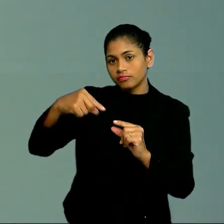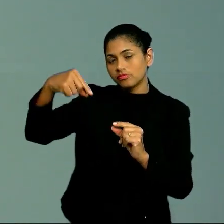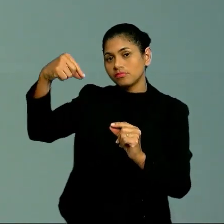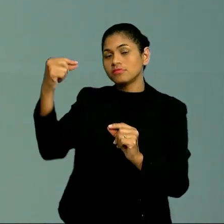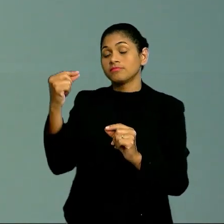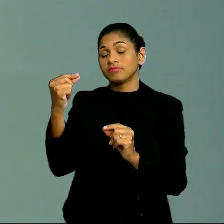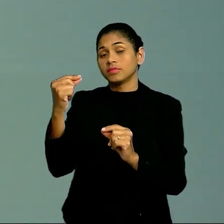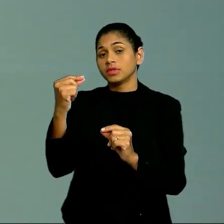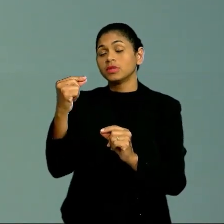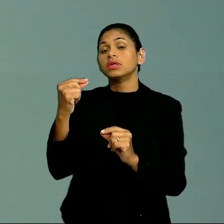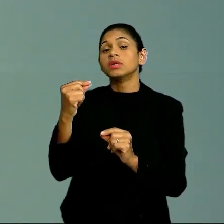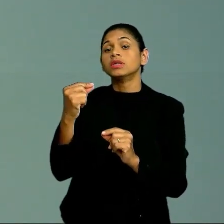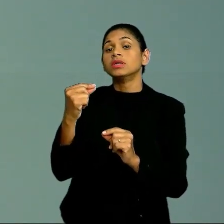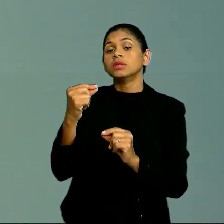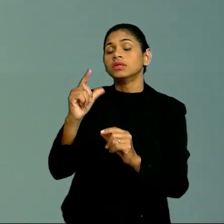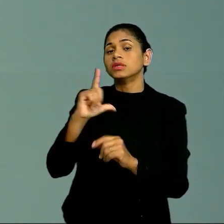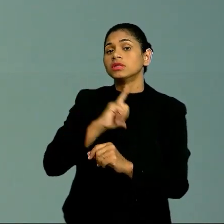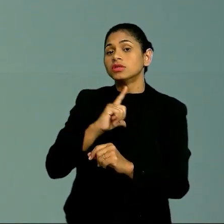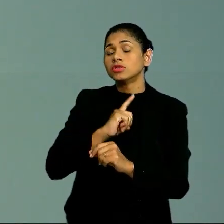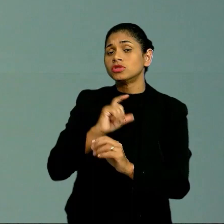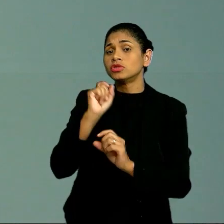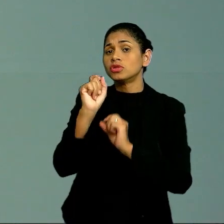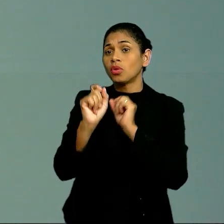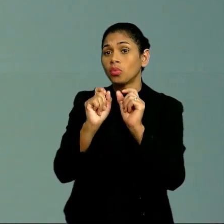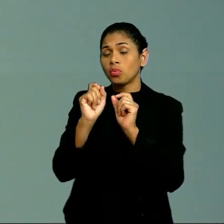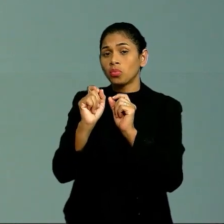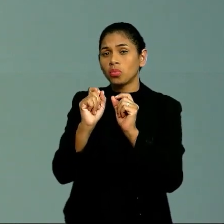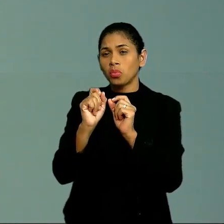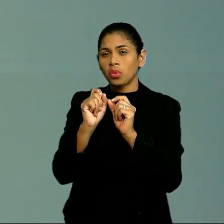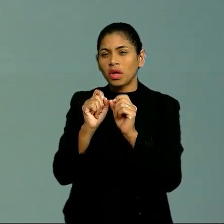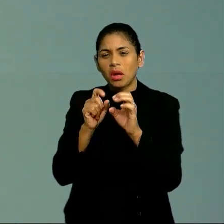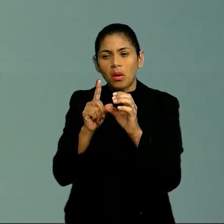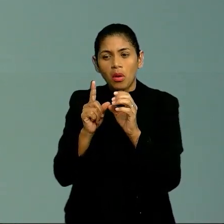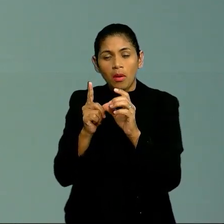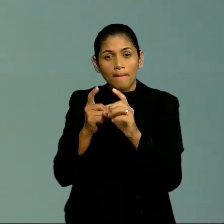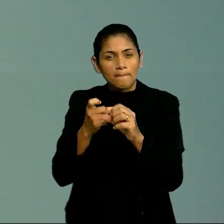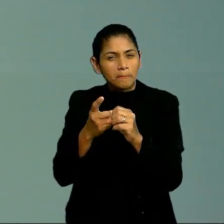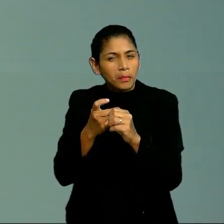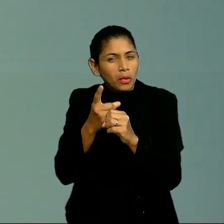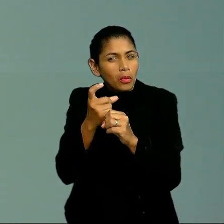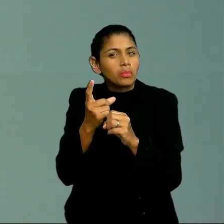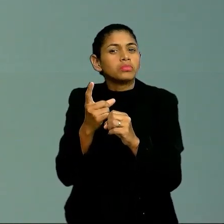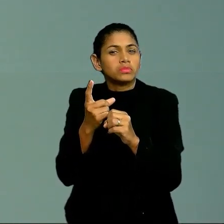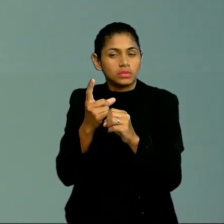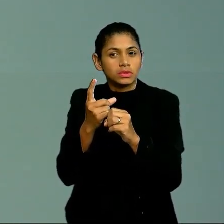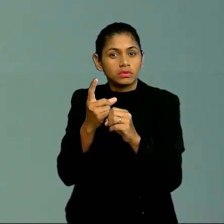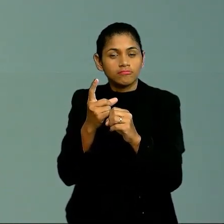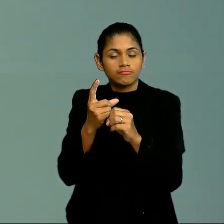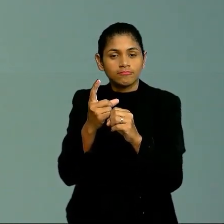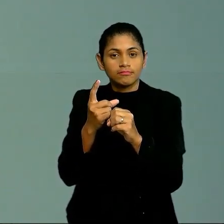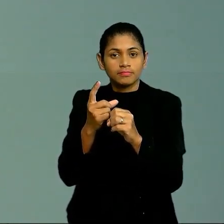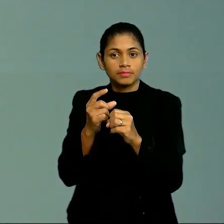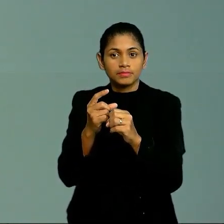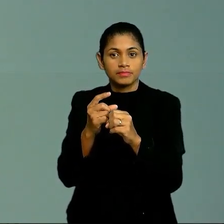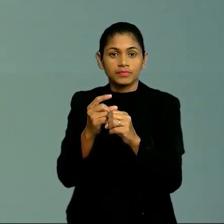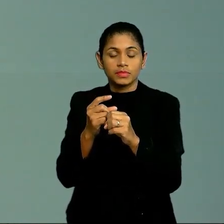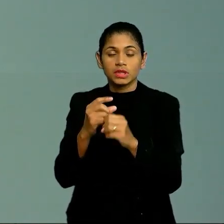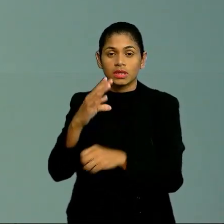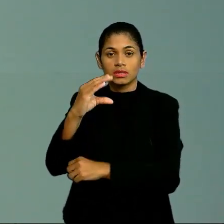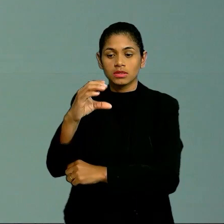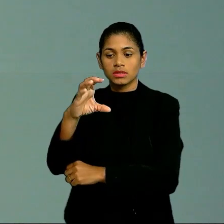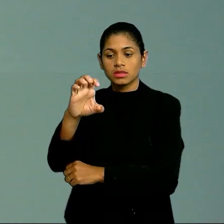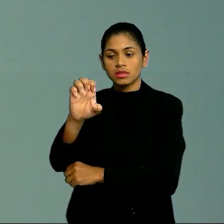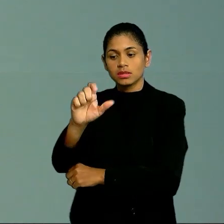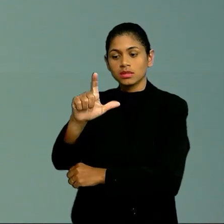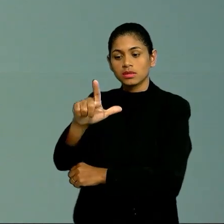apêndice tinha o quê? Micro-organismo que fazia a digestão da celulose, tá? Que era necessário. Se que nossa dieta